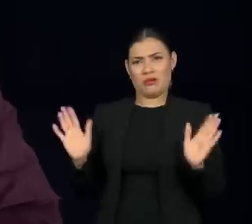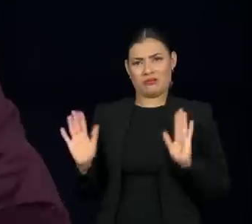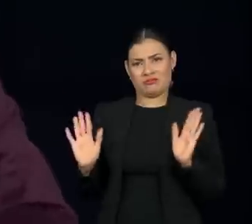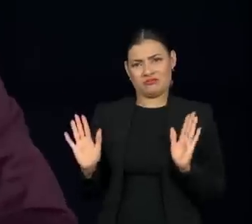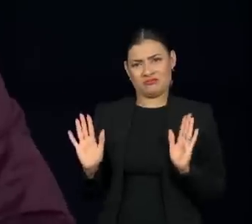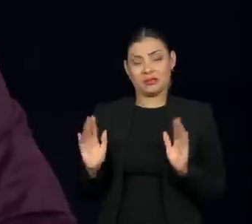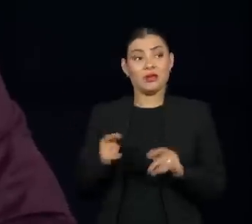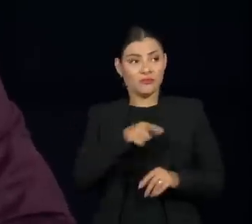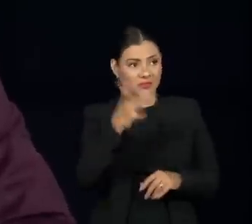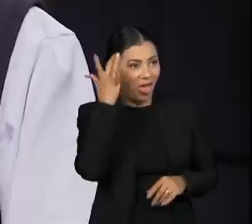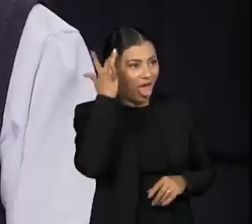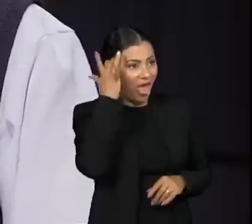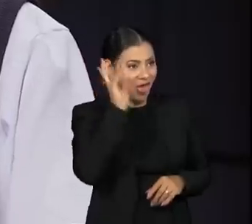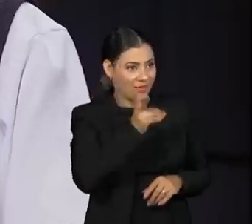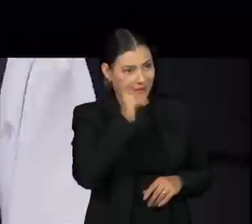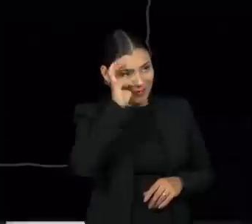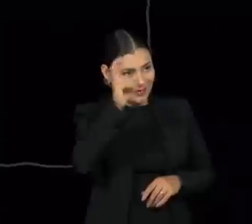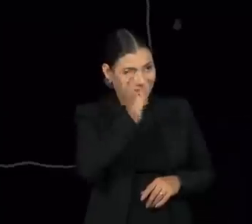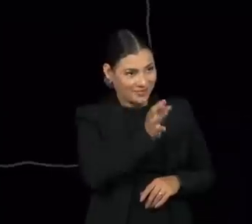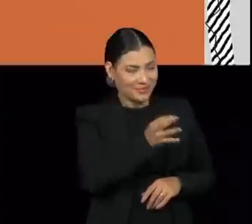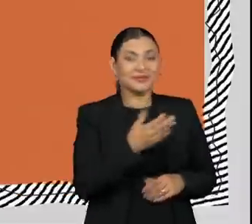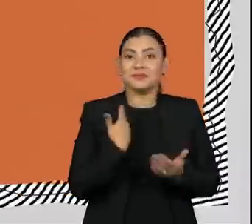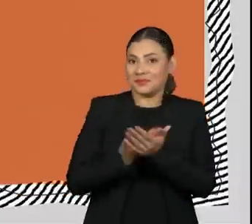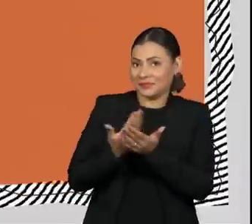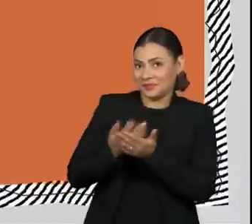sempre foi nerd né